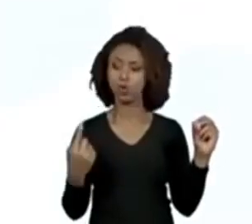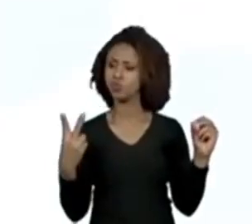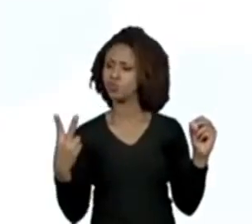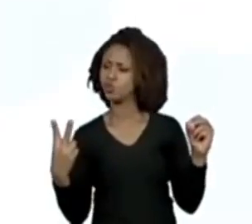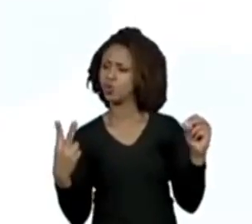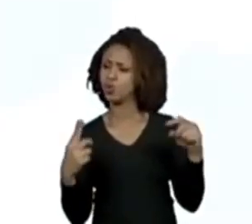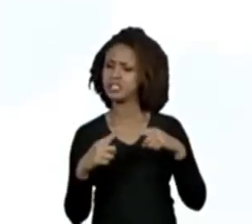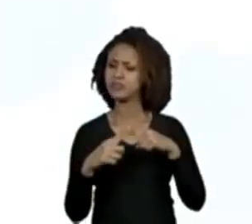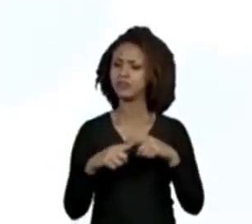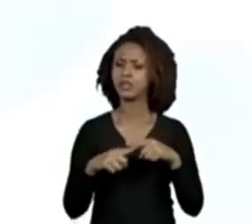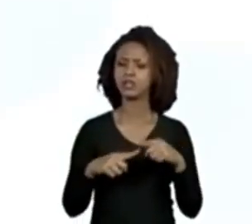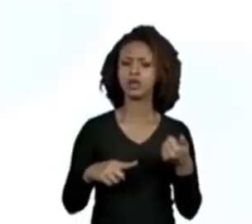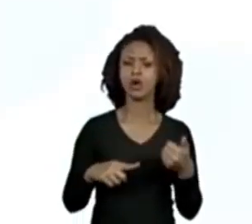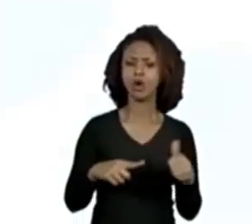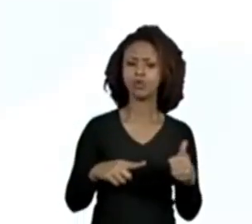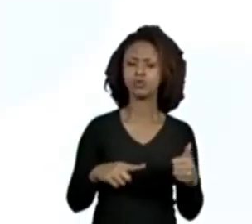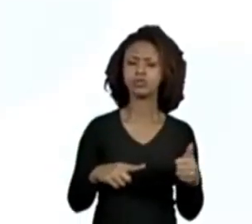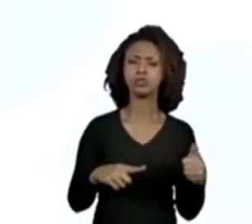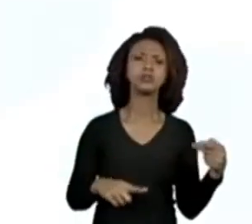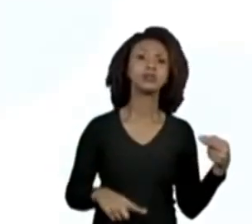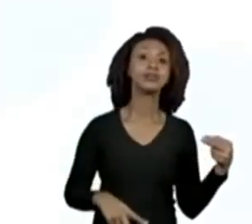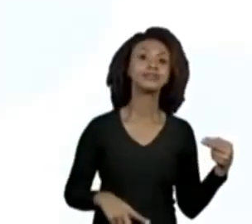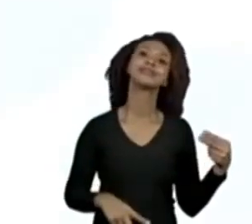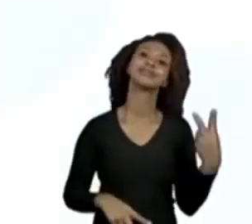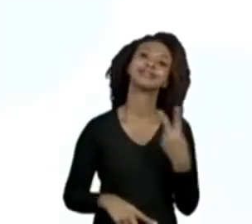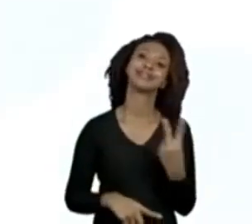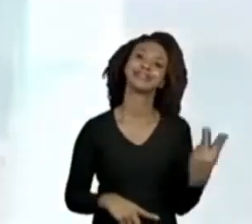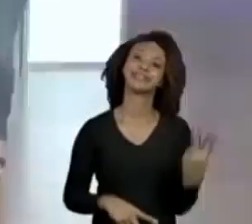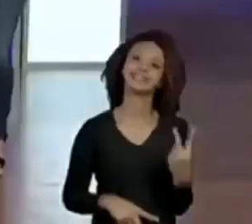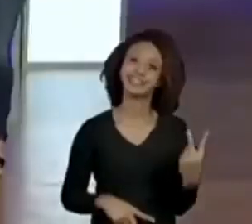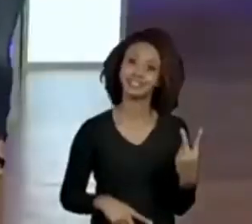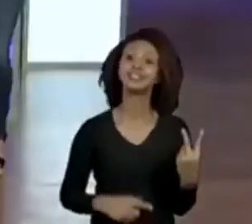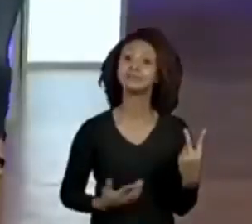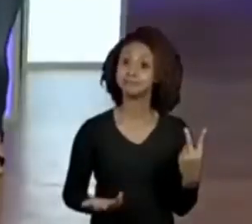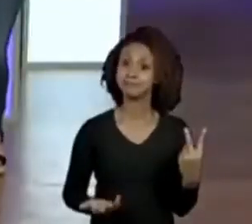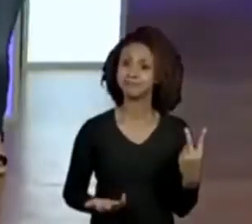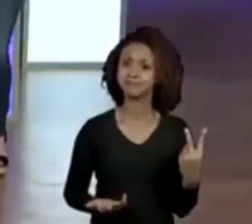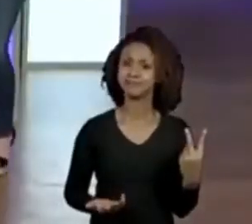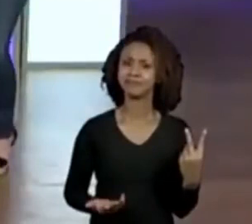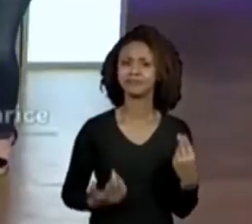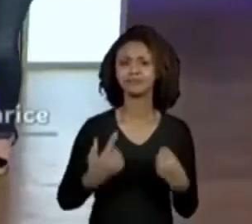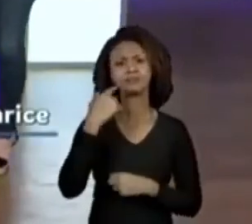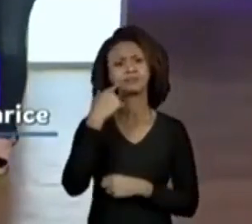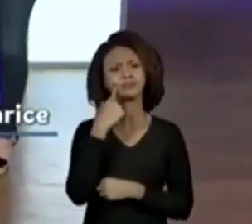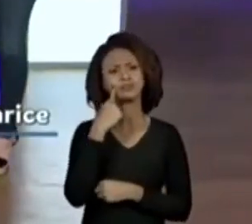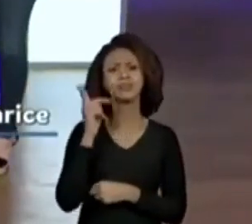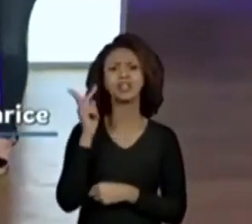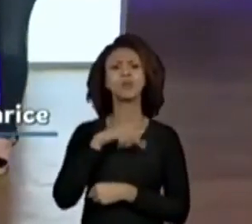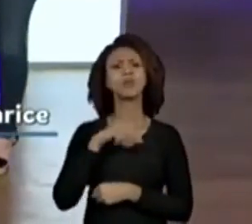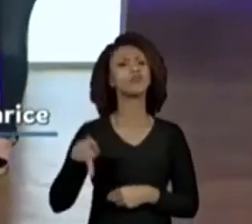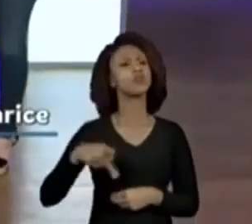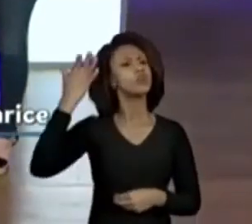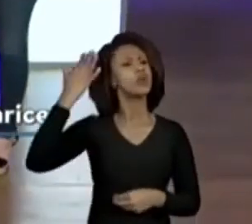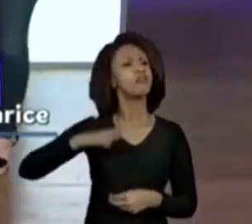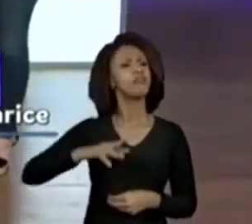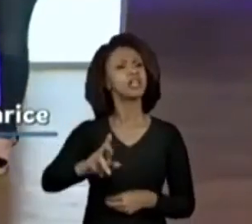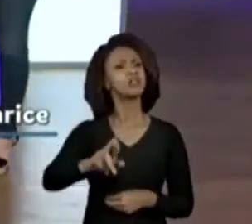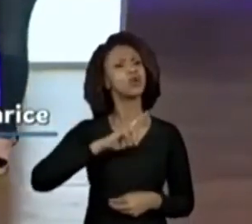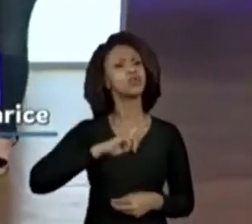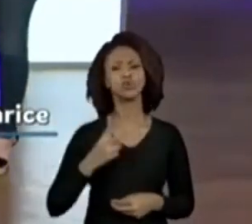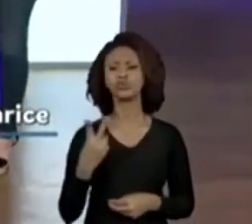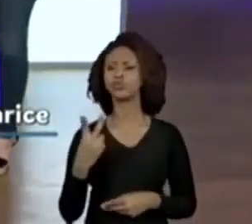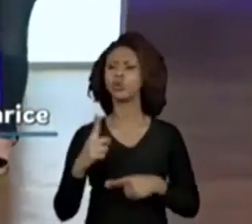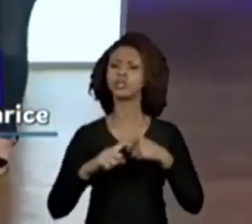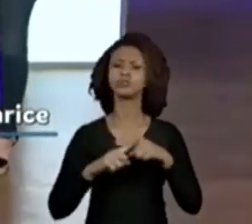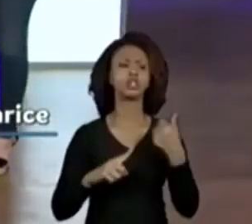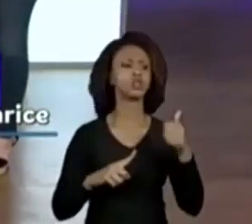2 vezes 11, quanto que vai ser? 22. 22. Por que que a professora Fran respondeu que 2 vezes